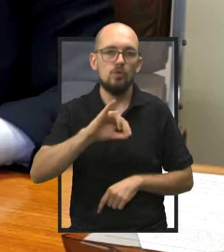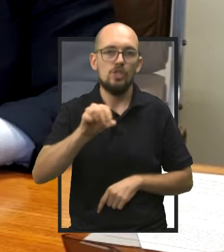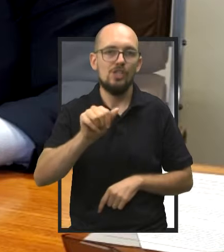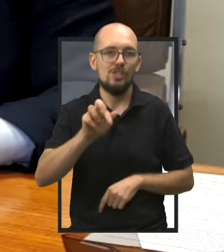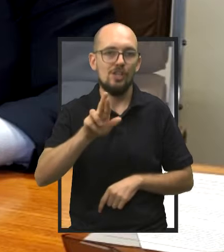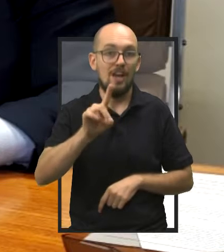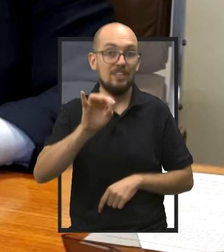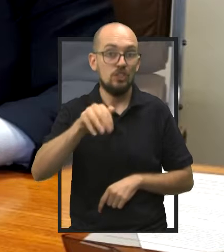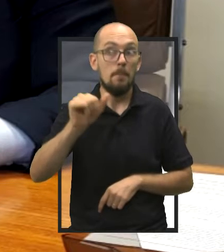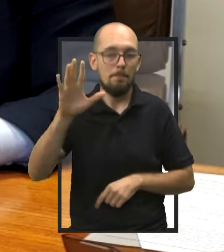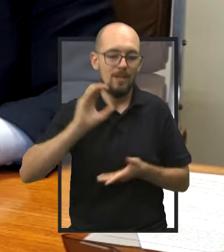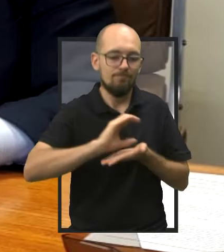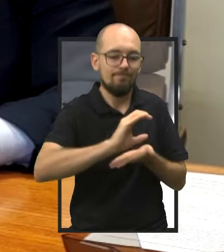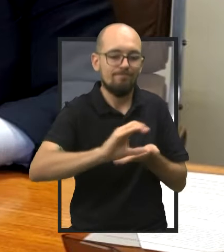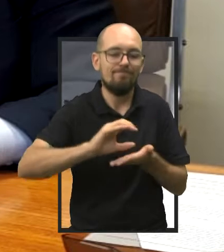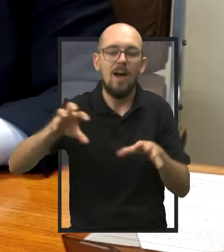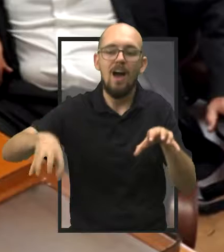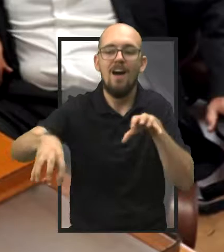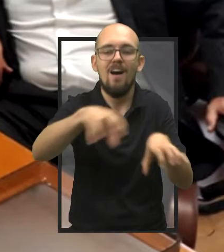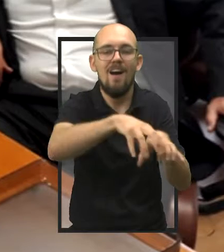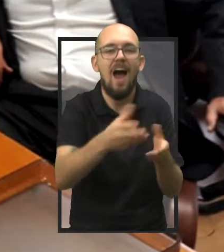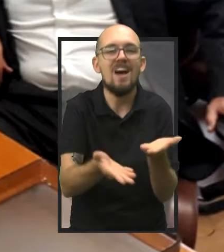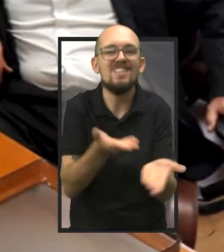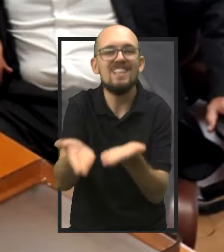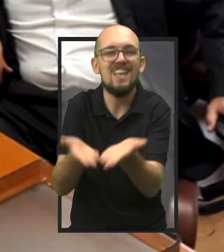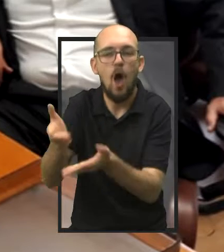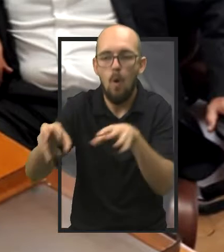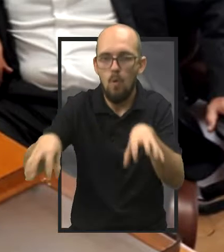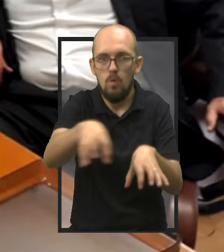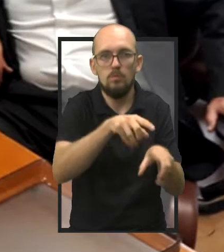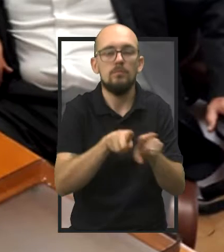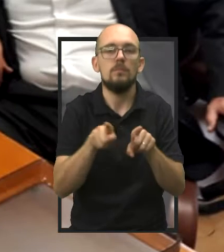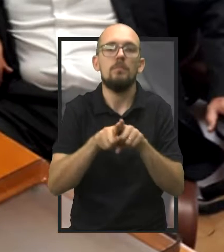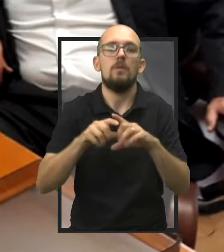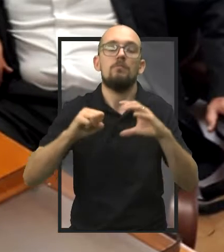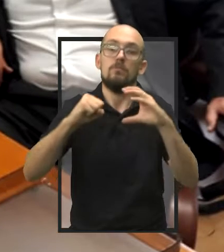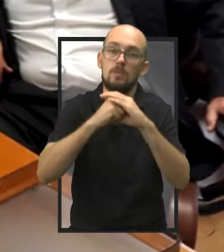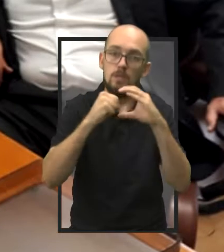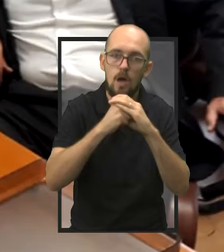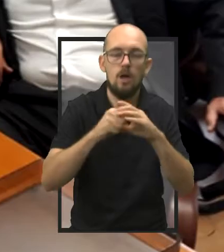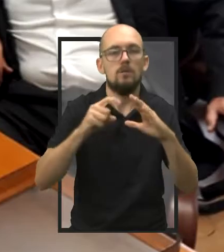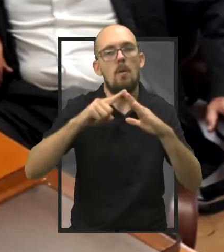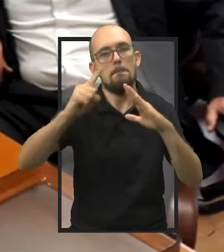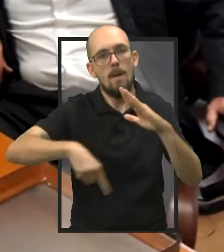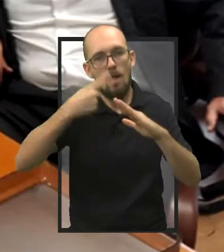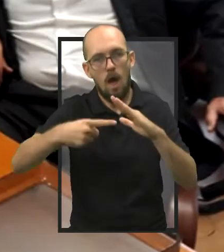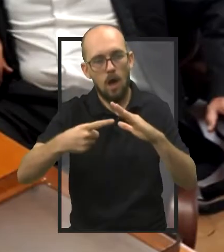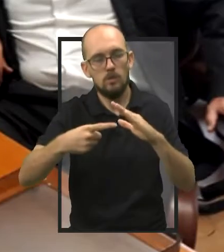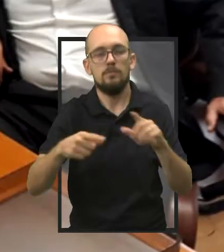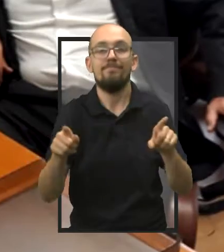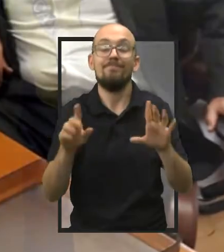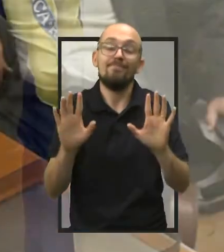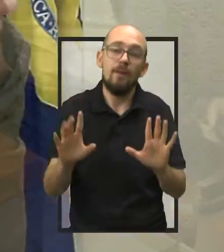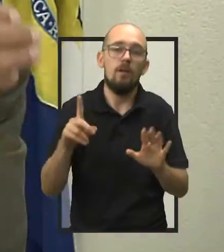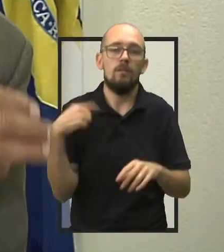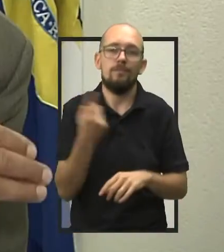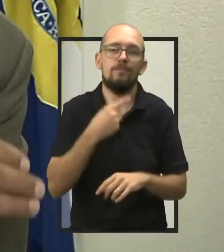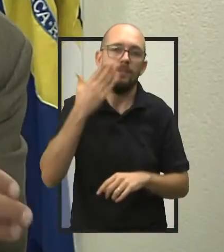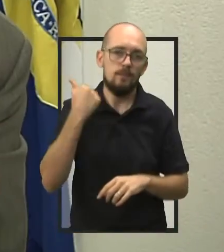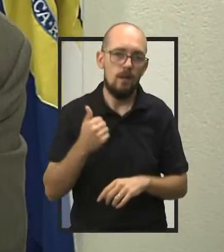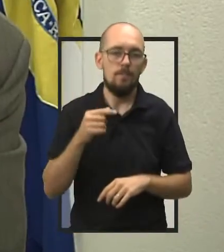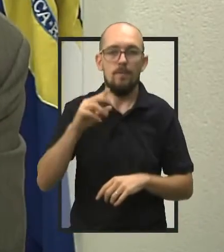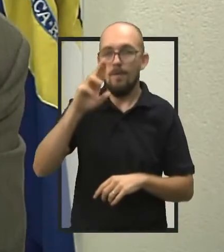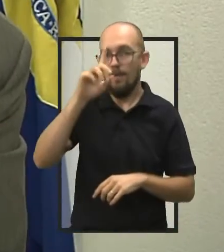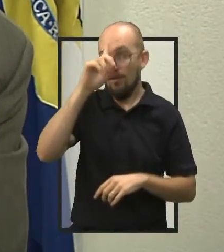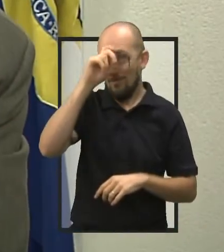entidades assistenciais e para também as Santa Casa e também o Hospital Perlate, embora nós sabemos que o